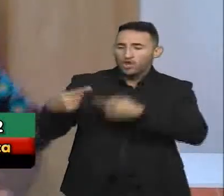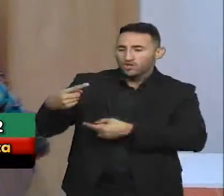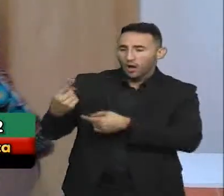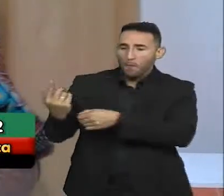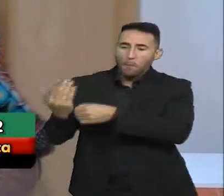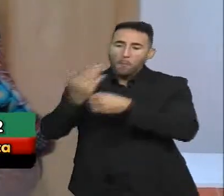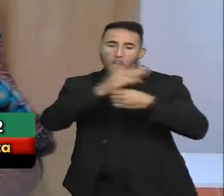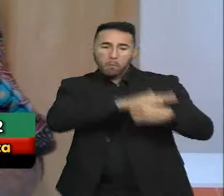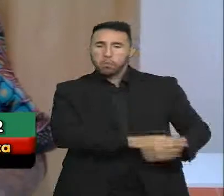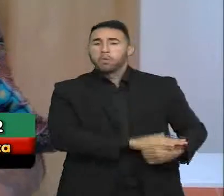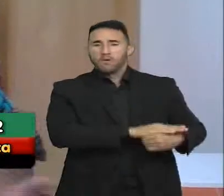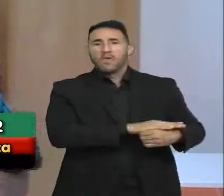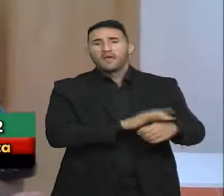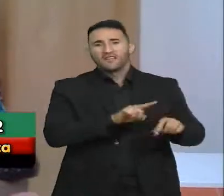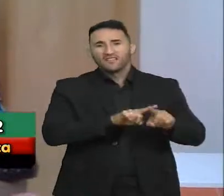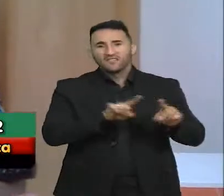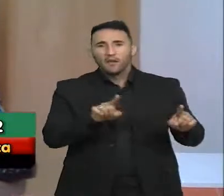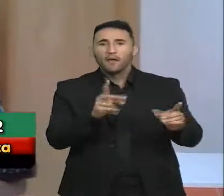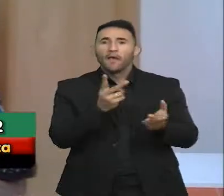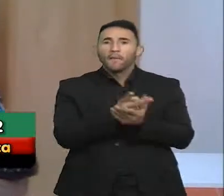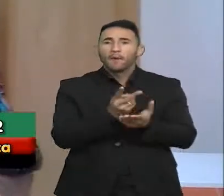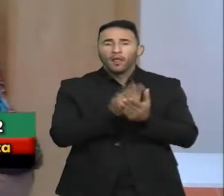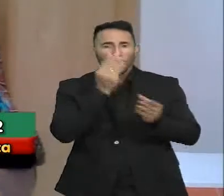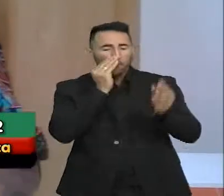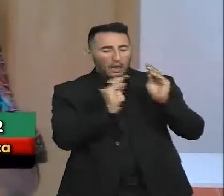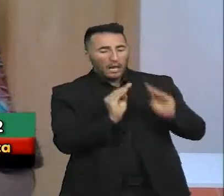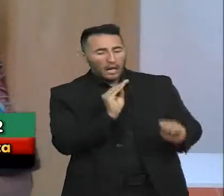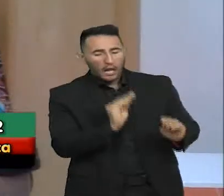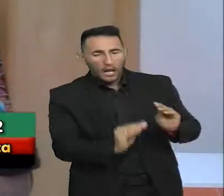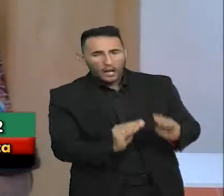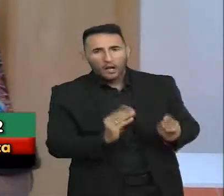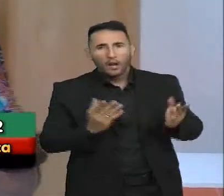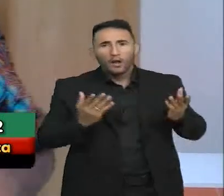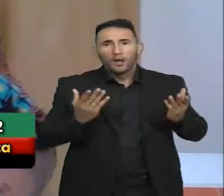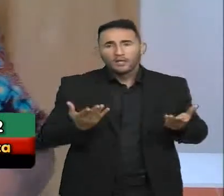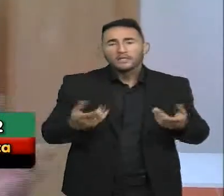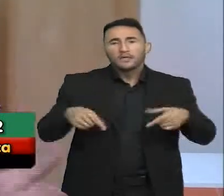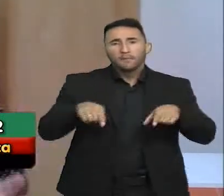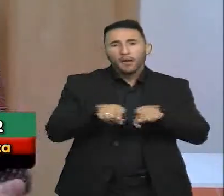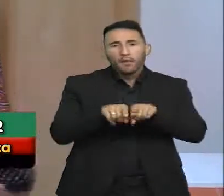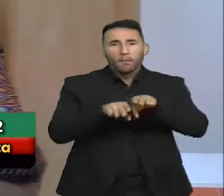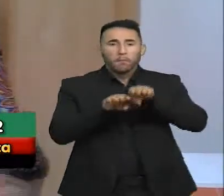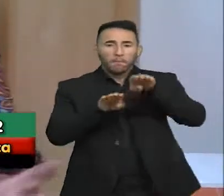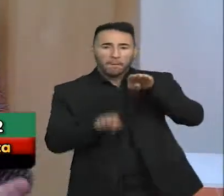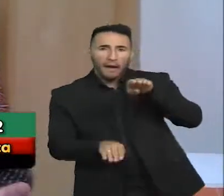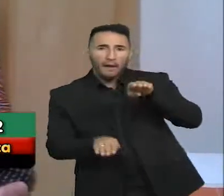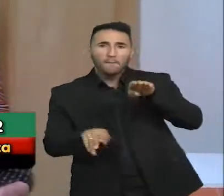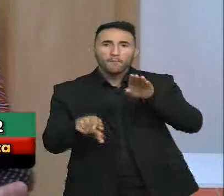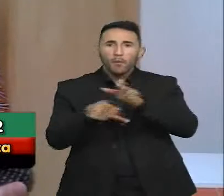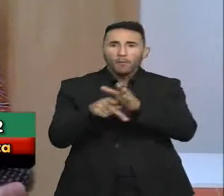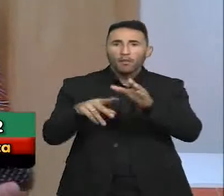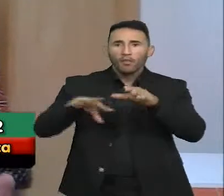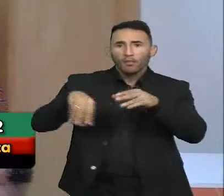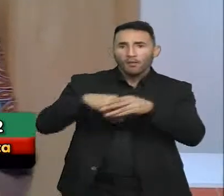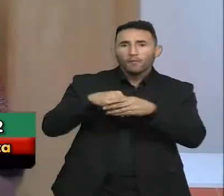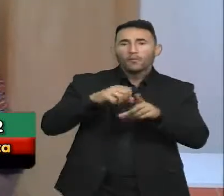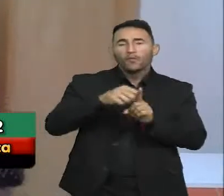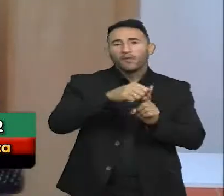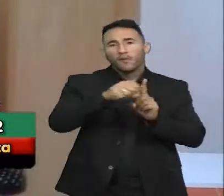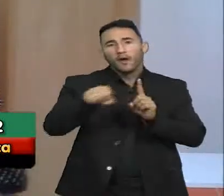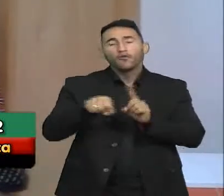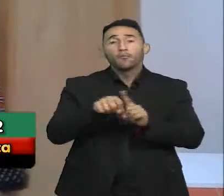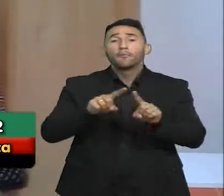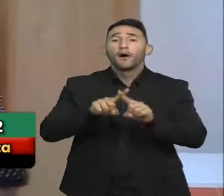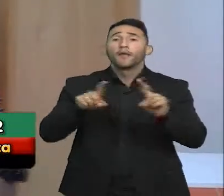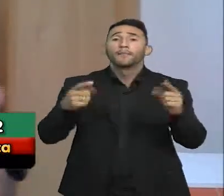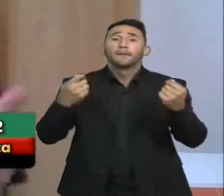da população marginalizado em desigualdades sociais, a gente tem que